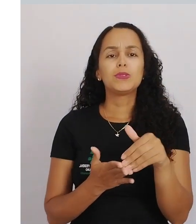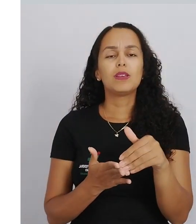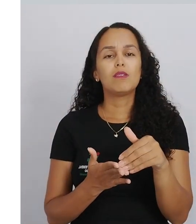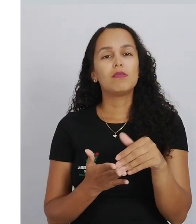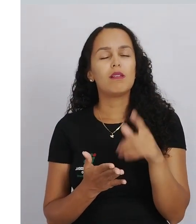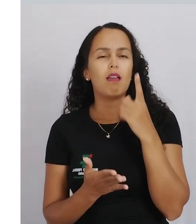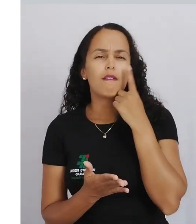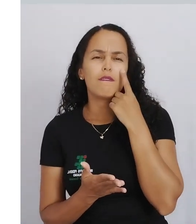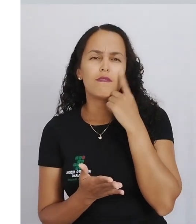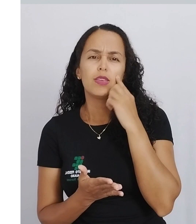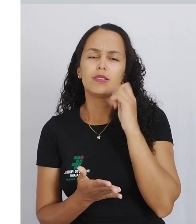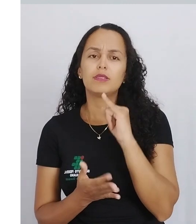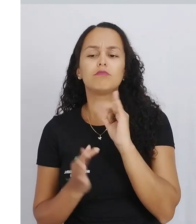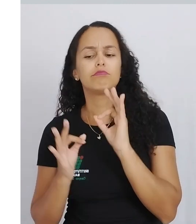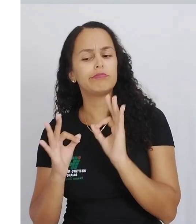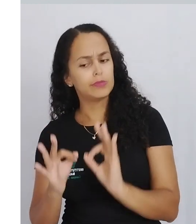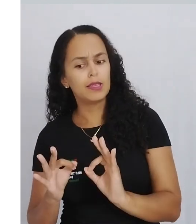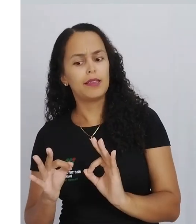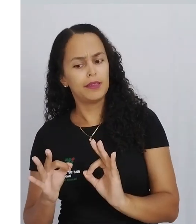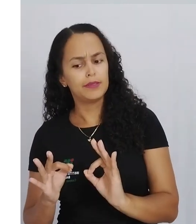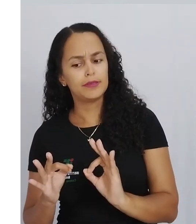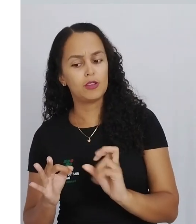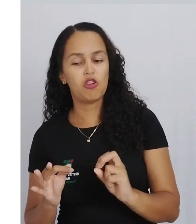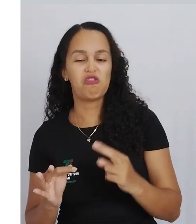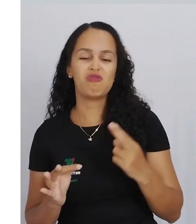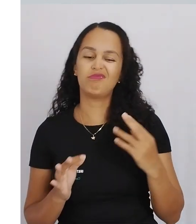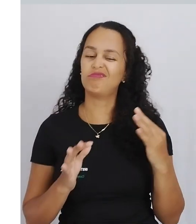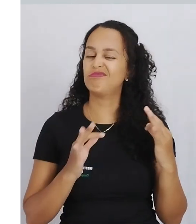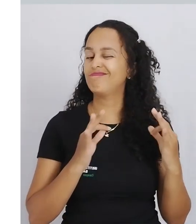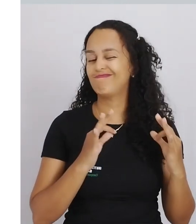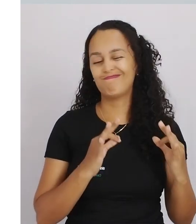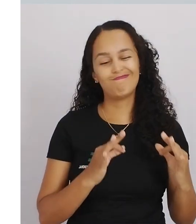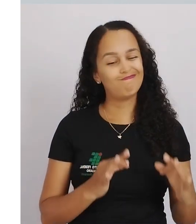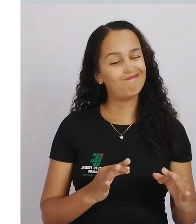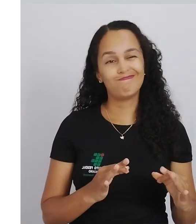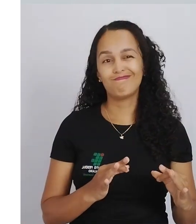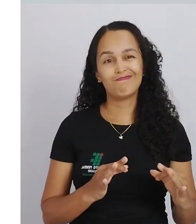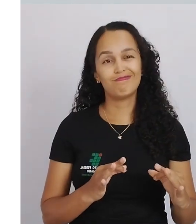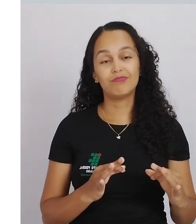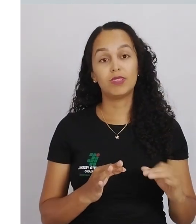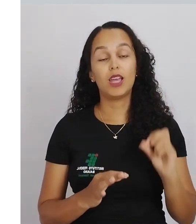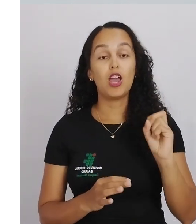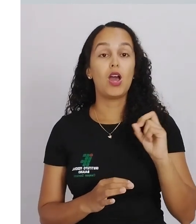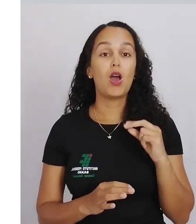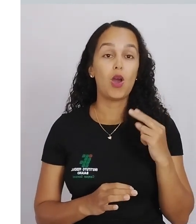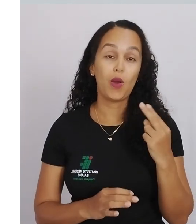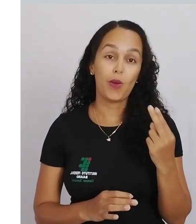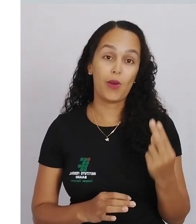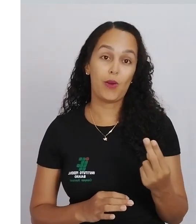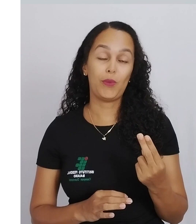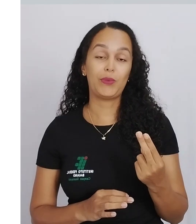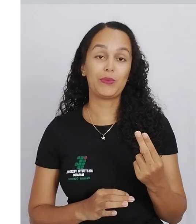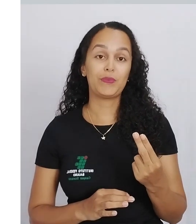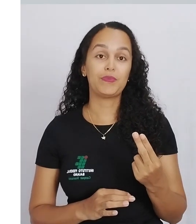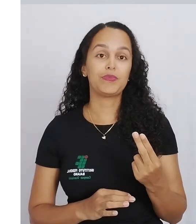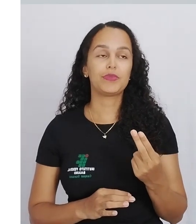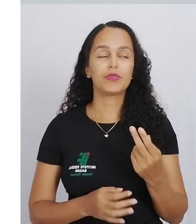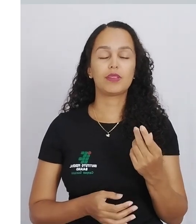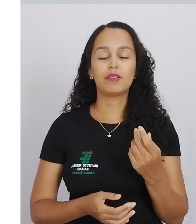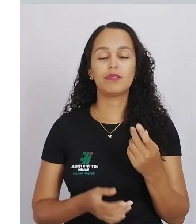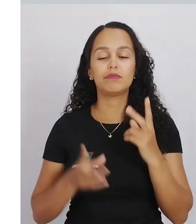dá certo. Não, não dá certo. Ou, para aqueles que estão estudando o comportamento do vírus, dizerem